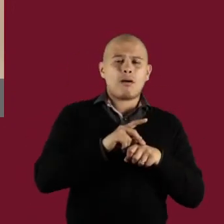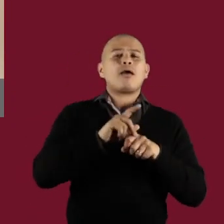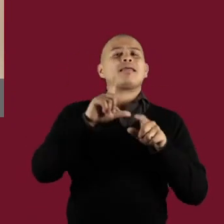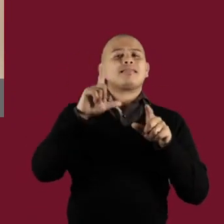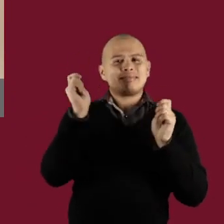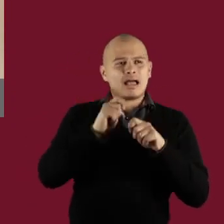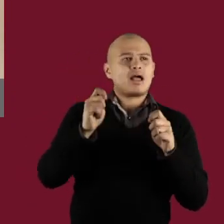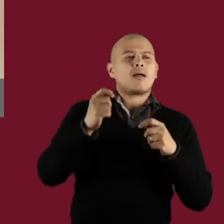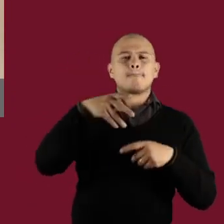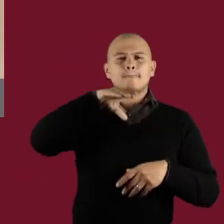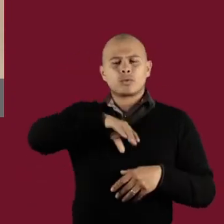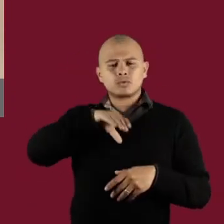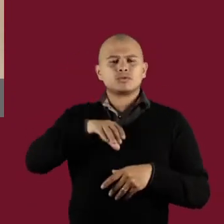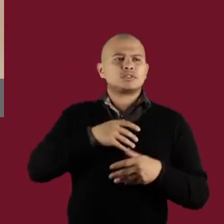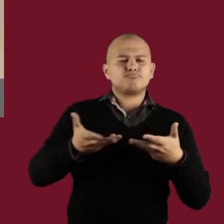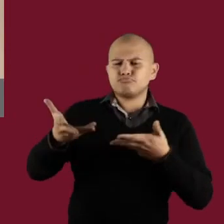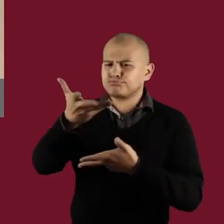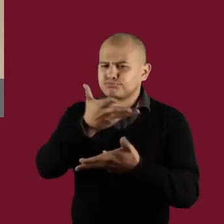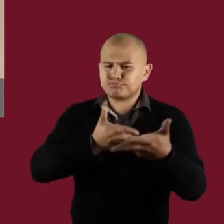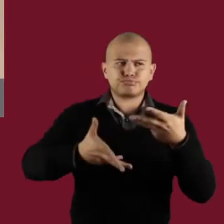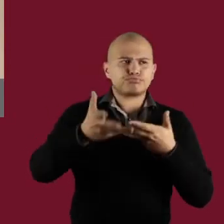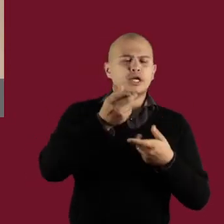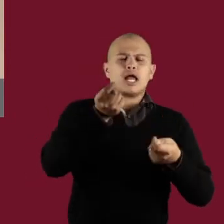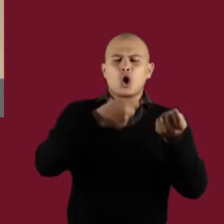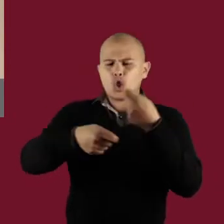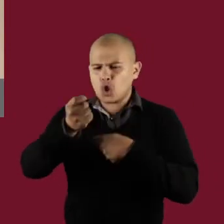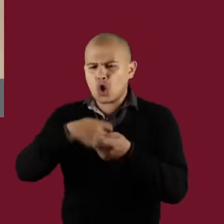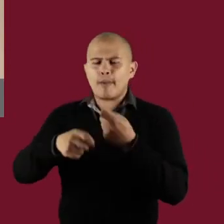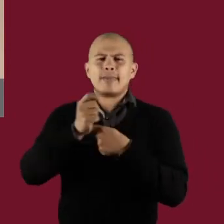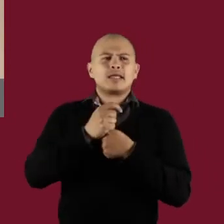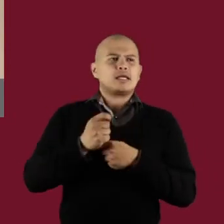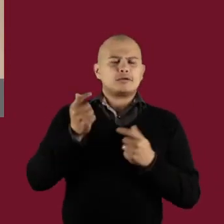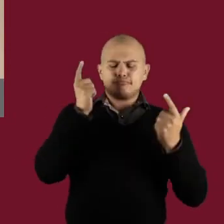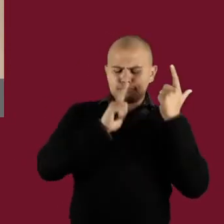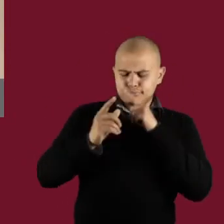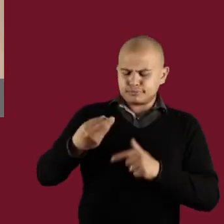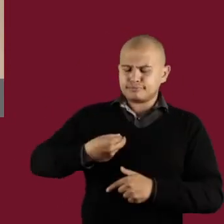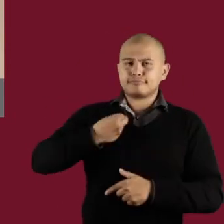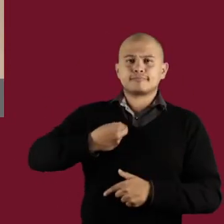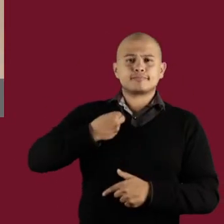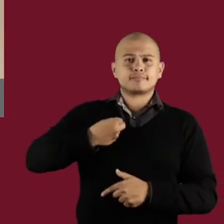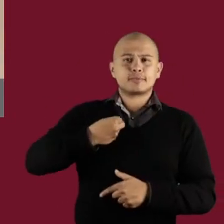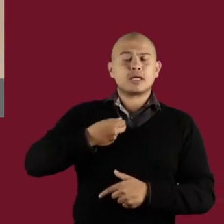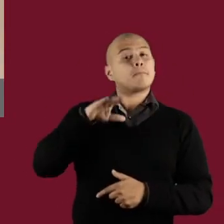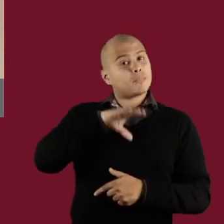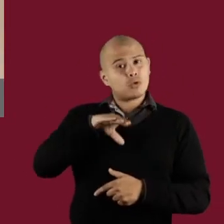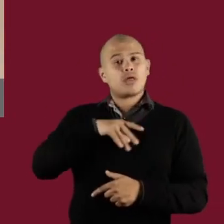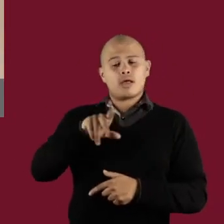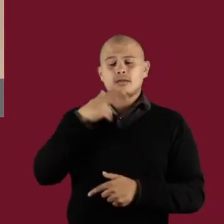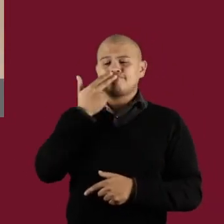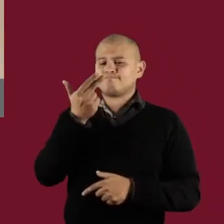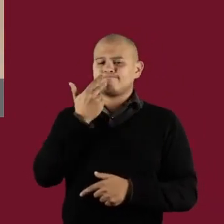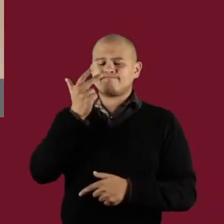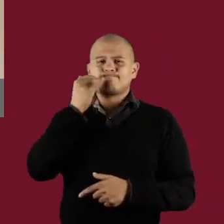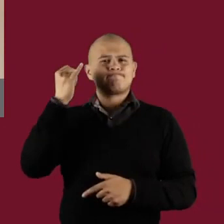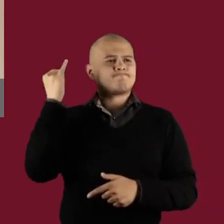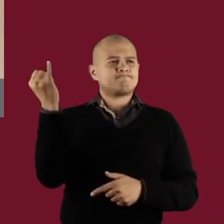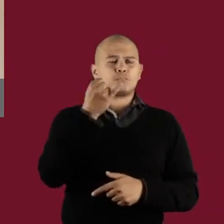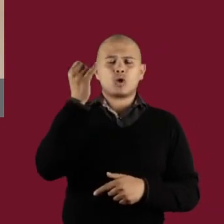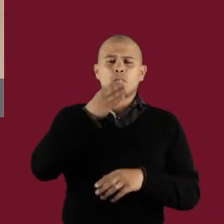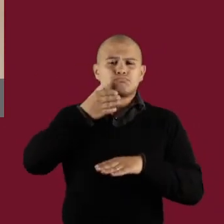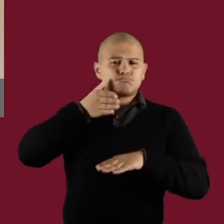né? Em países onde são faladas várias línguas, o português é uma língua importantíssima para inserção no mercado de trabalho,